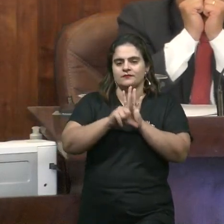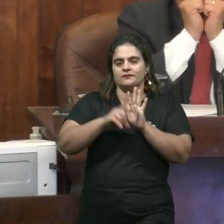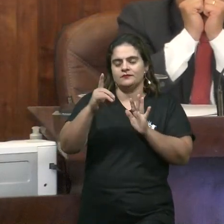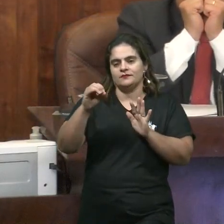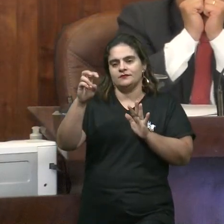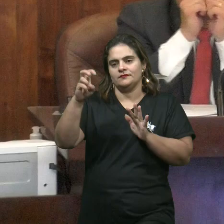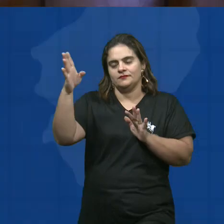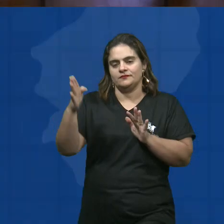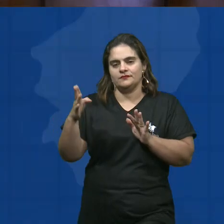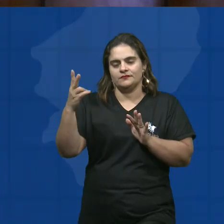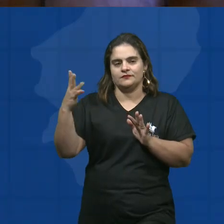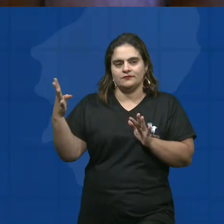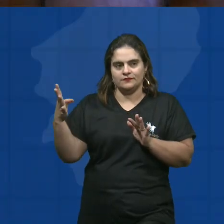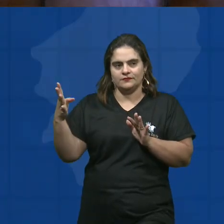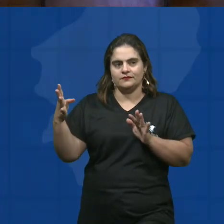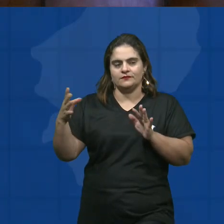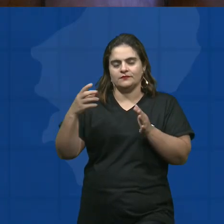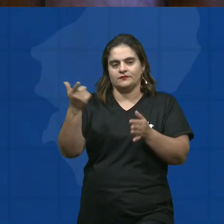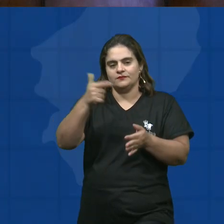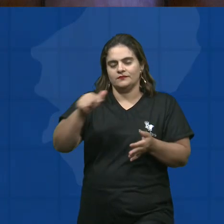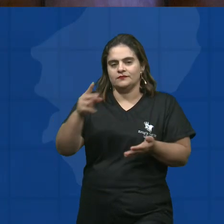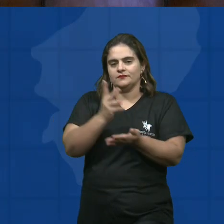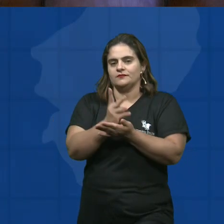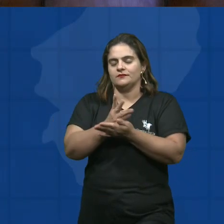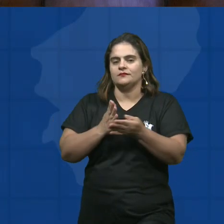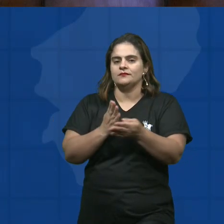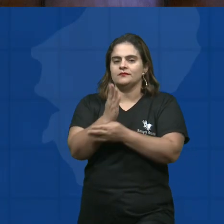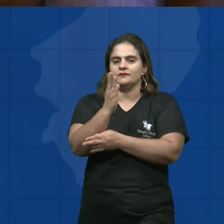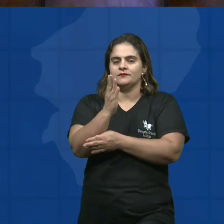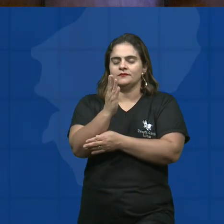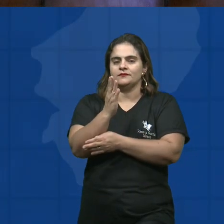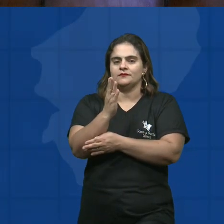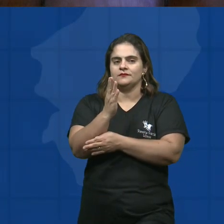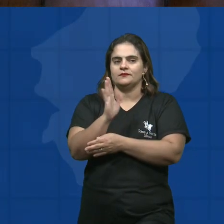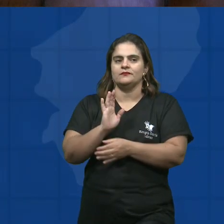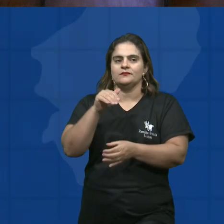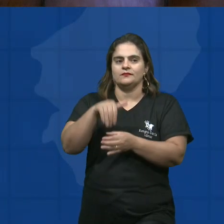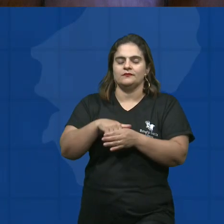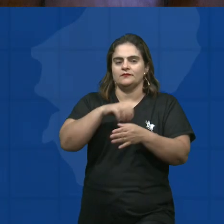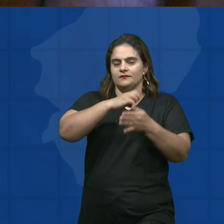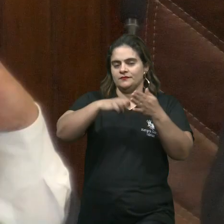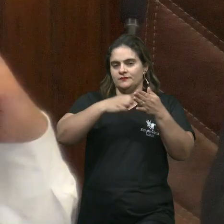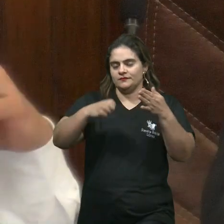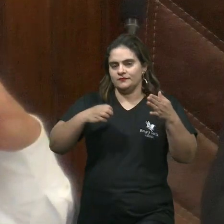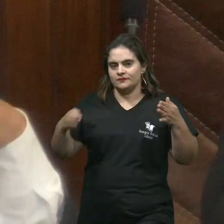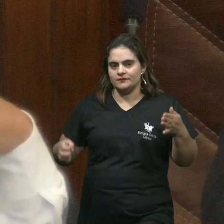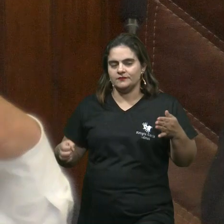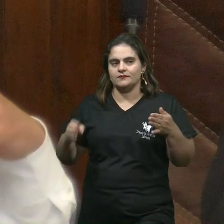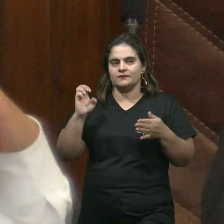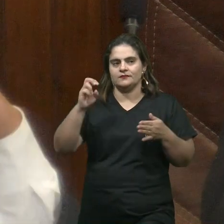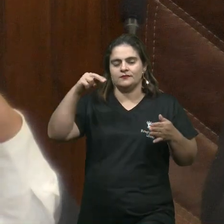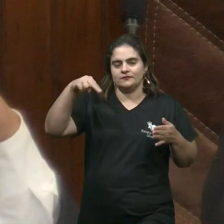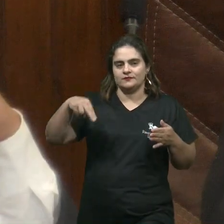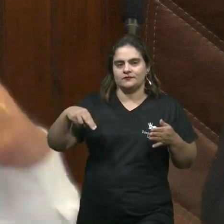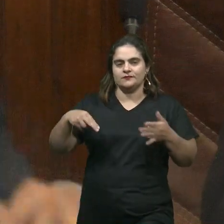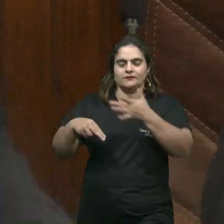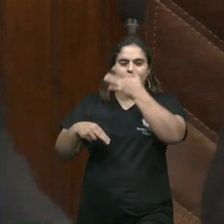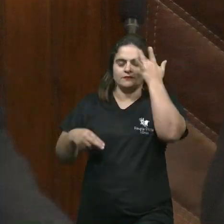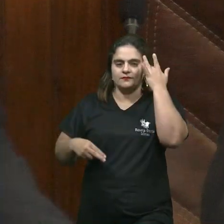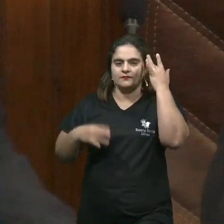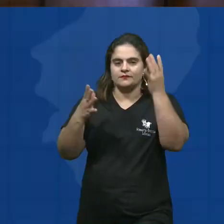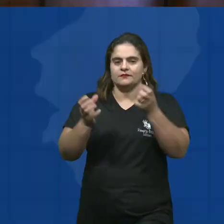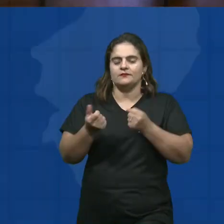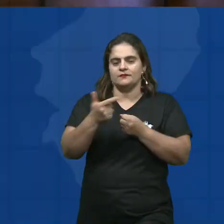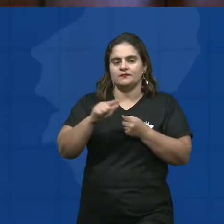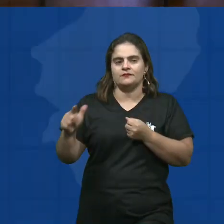-2004 permanecem como se encontram. Aprovado, aprovada a segunda discussão. Em votação, a emenda nº 1 de autoria do vereador Eduardo Nascimento. Os vereadores que são favoráveis à emenda permanecem